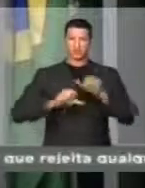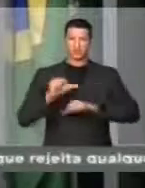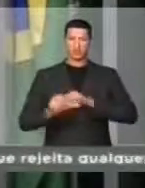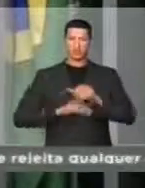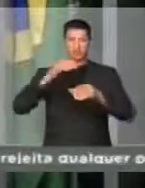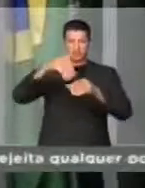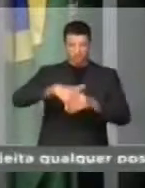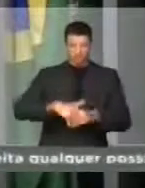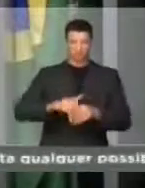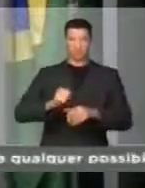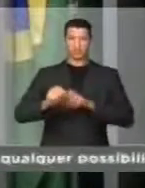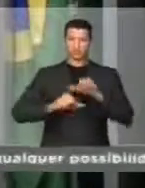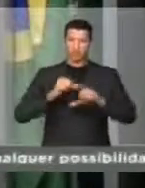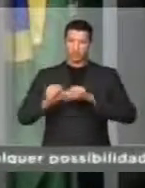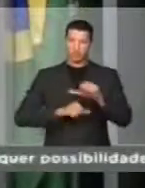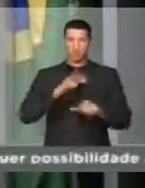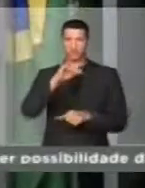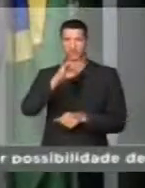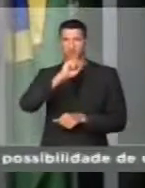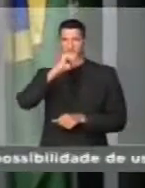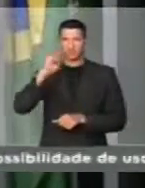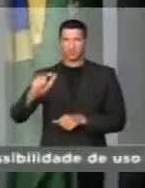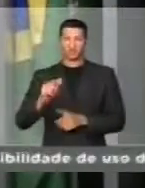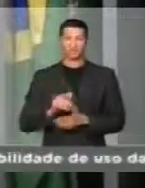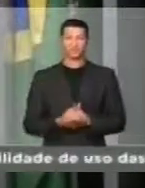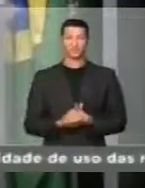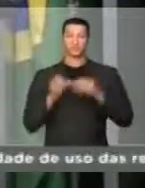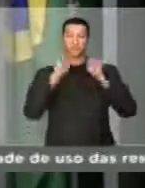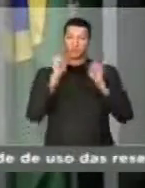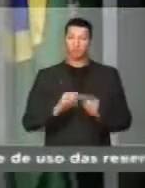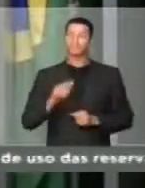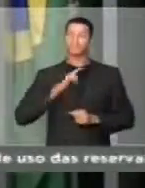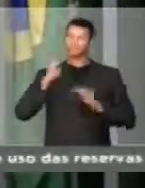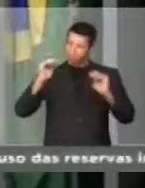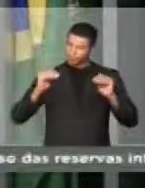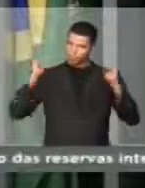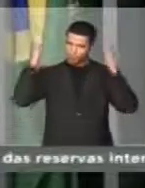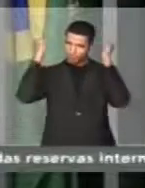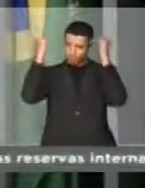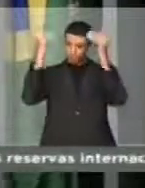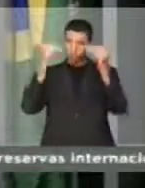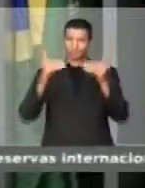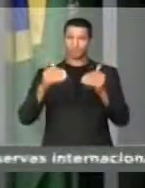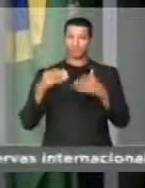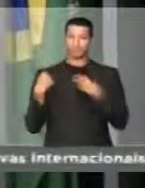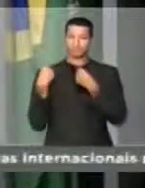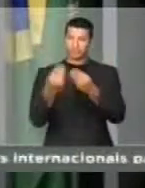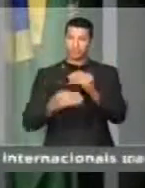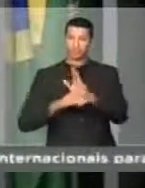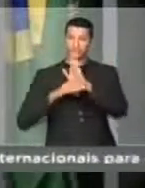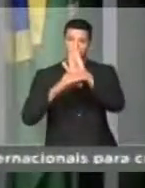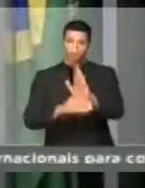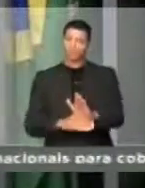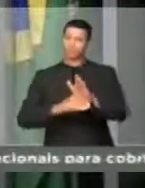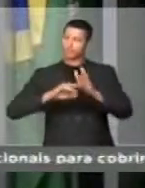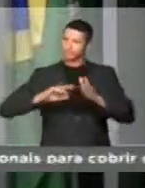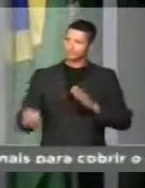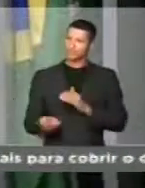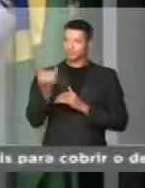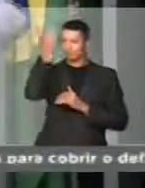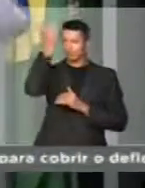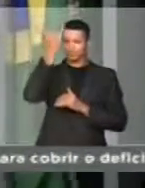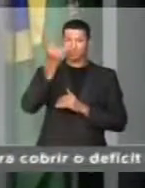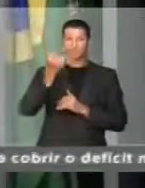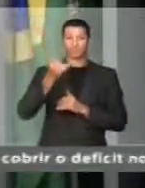reforma eleitoral, a reforma fiscal, poderia ter avançado para dar uma contribuição